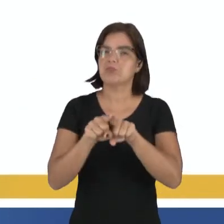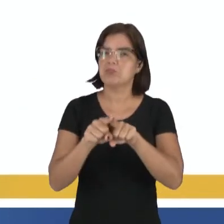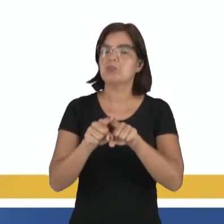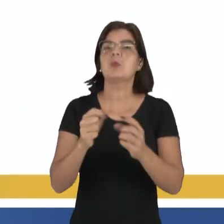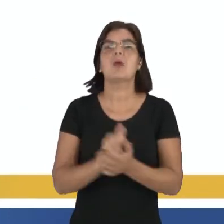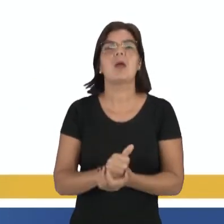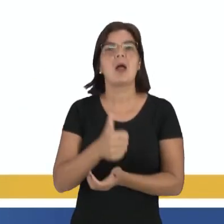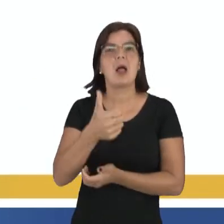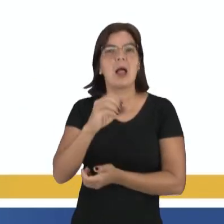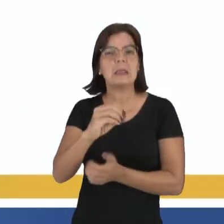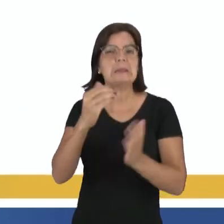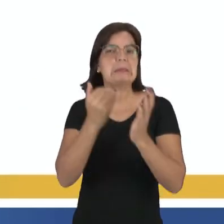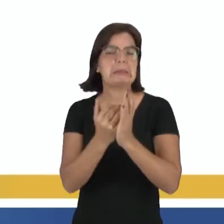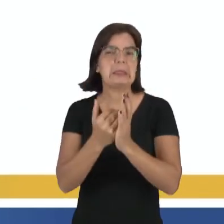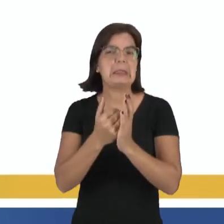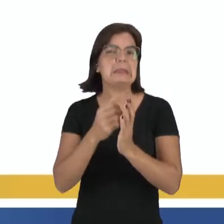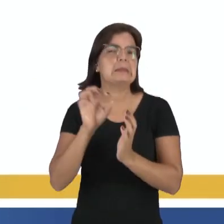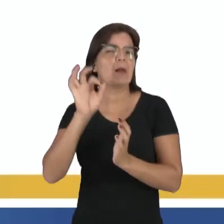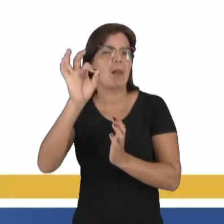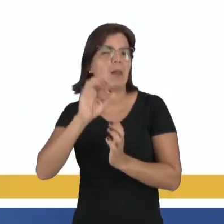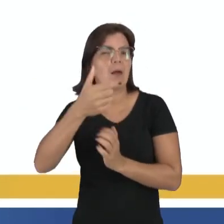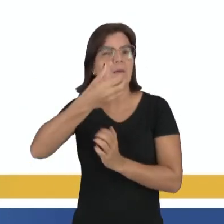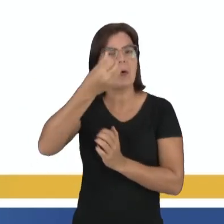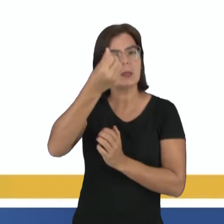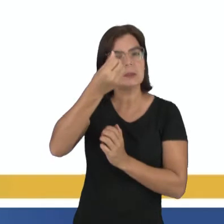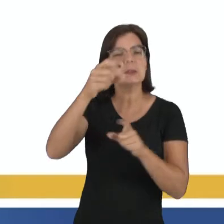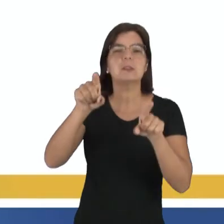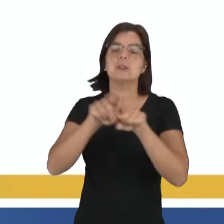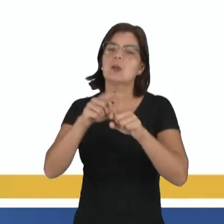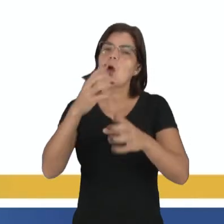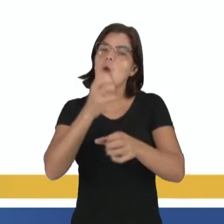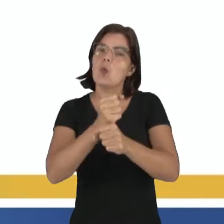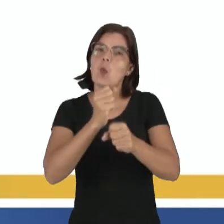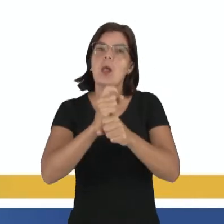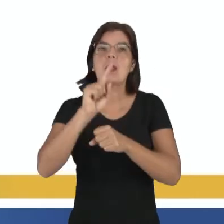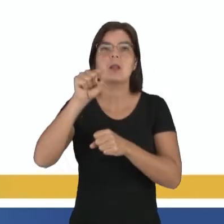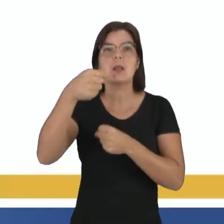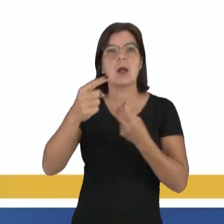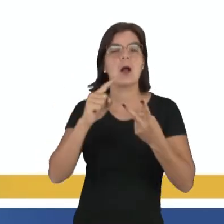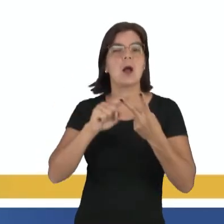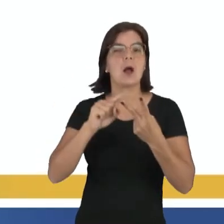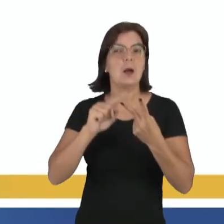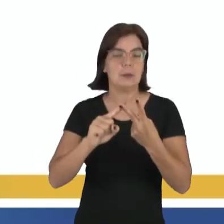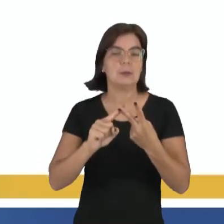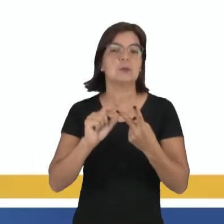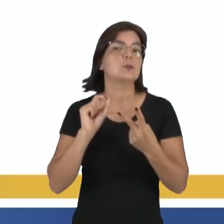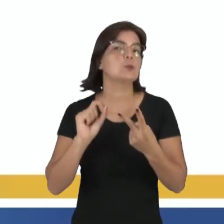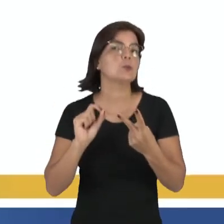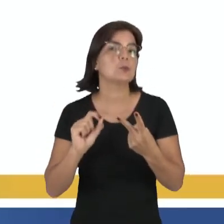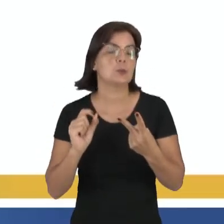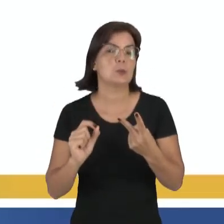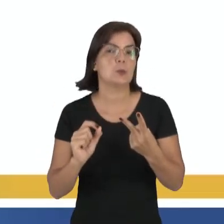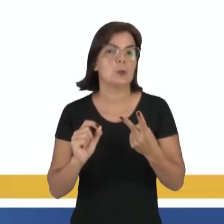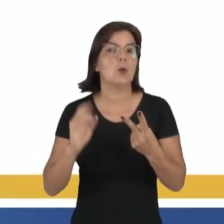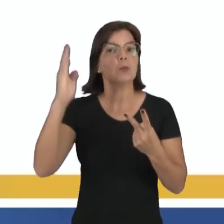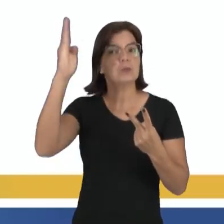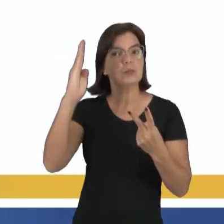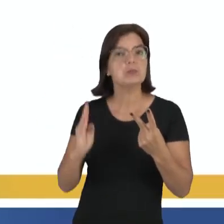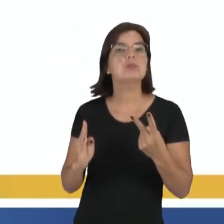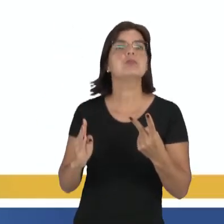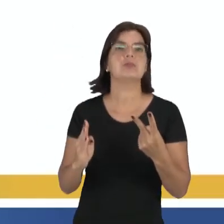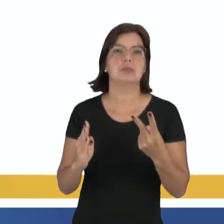potência 10 elevada a sexta, né? E você faz esse cálculo aí. Depois aí temos o